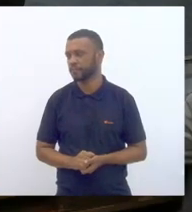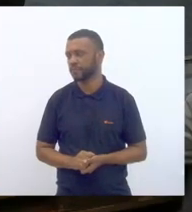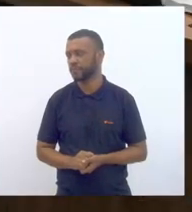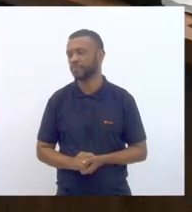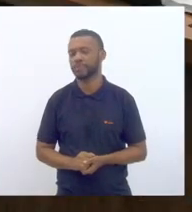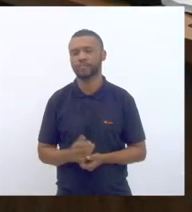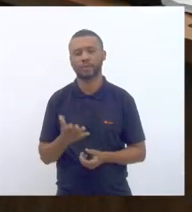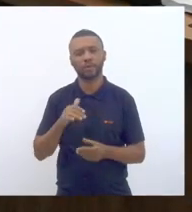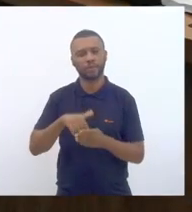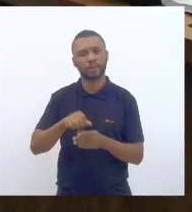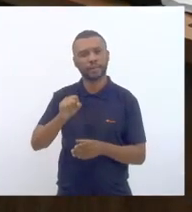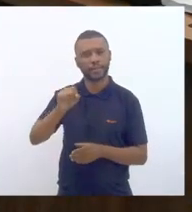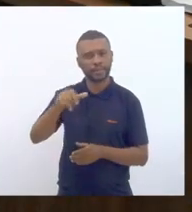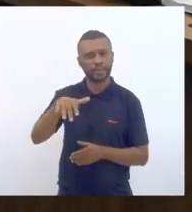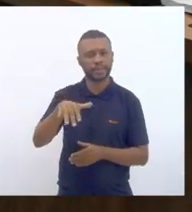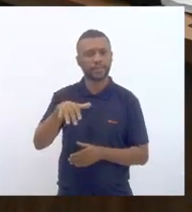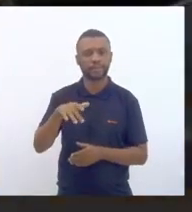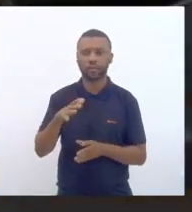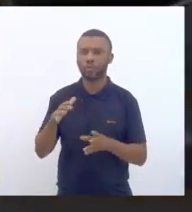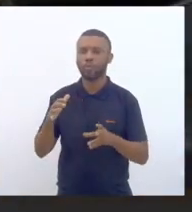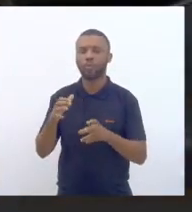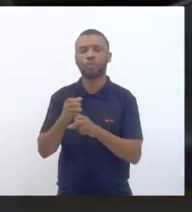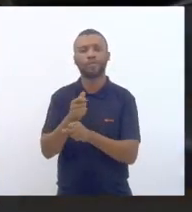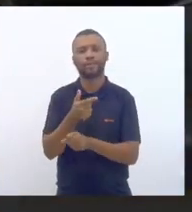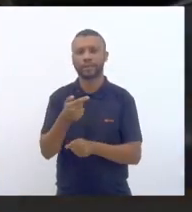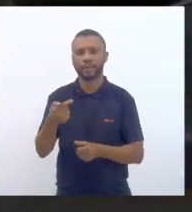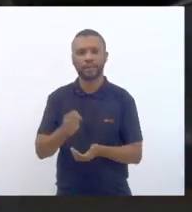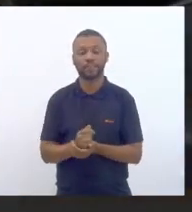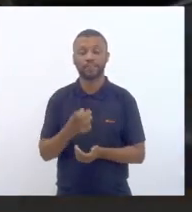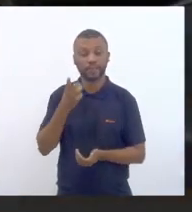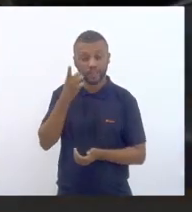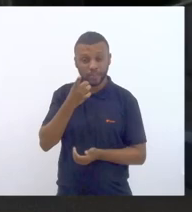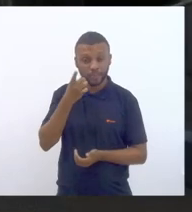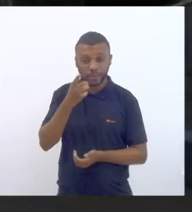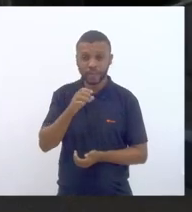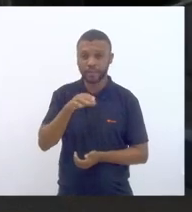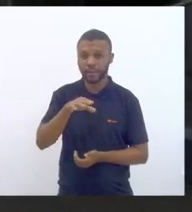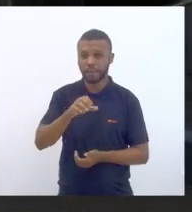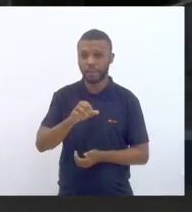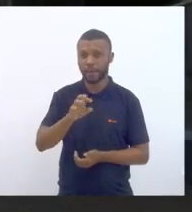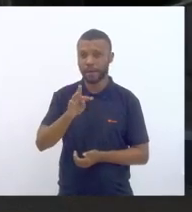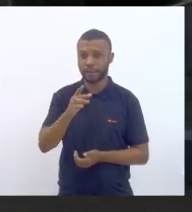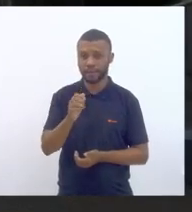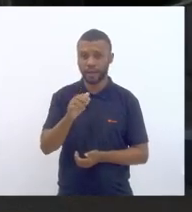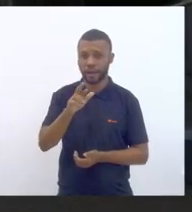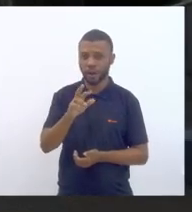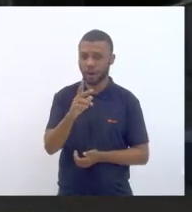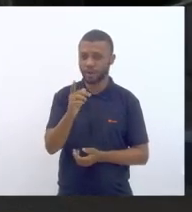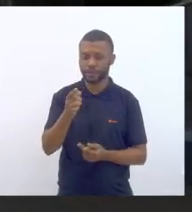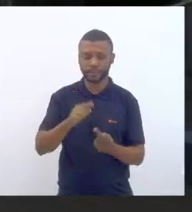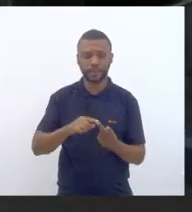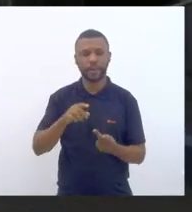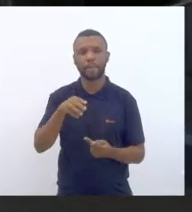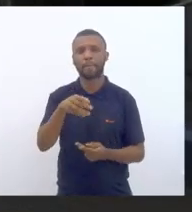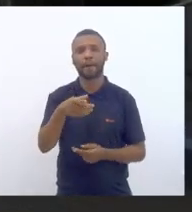Meu voto é sim. Sim, 27. Presidente. Deputada Marta Rocha. Deputado Maxi Lemos.